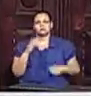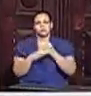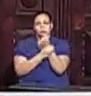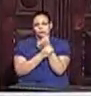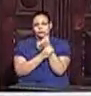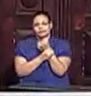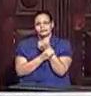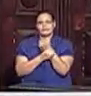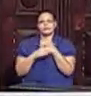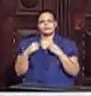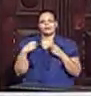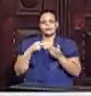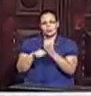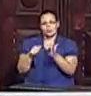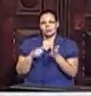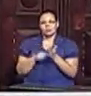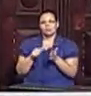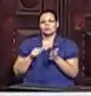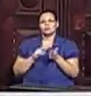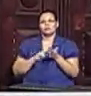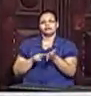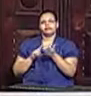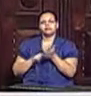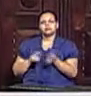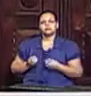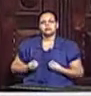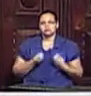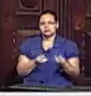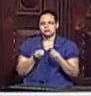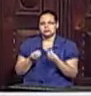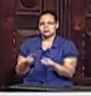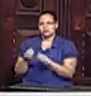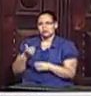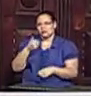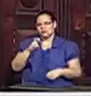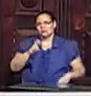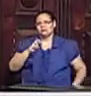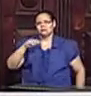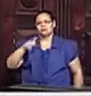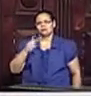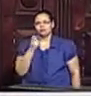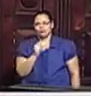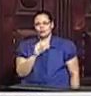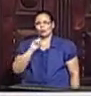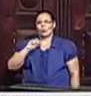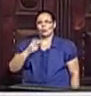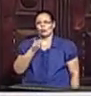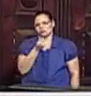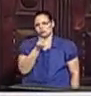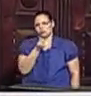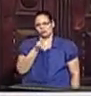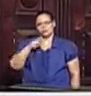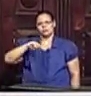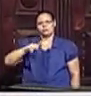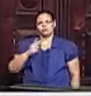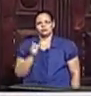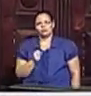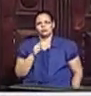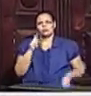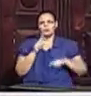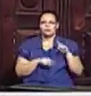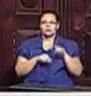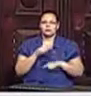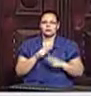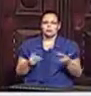e a entrega pelos carteiros e pela sua estrutura, e 15 milhões ou 16 milhões de